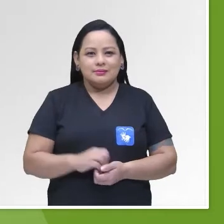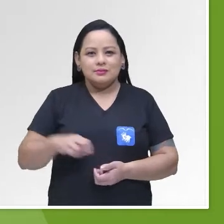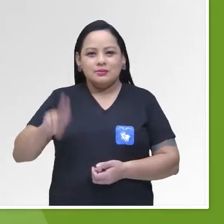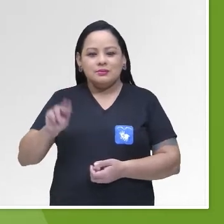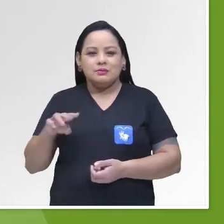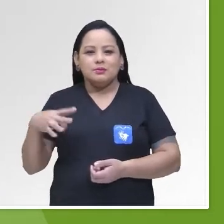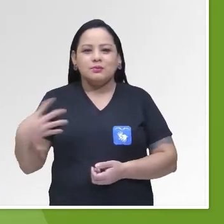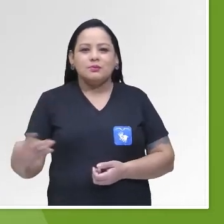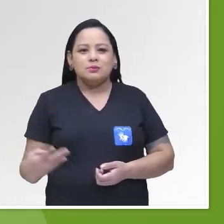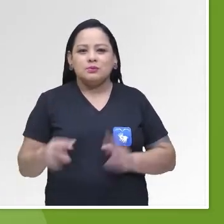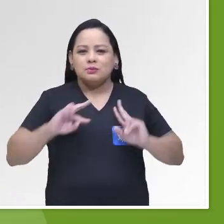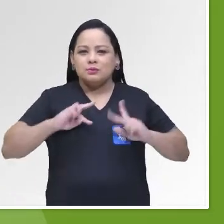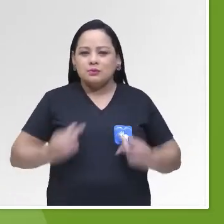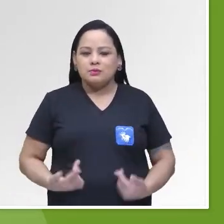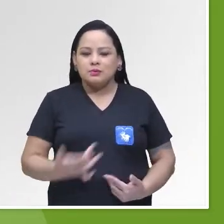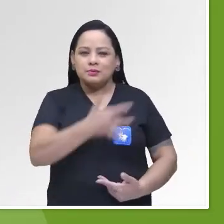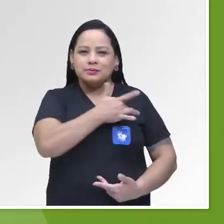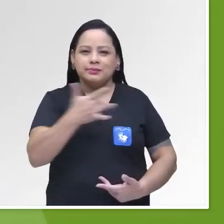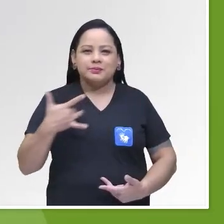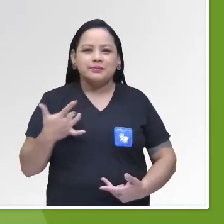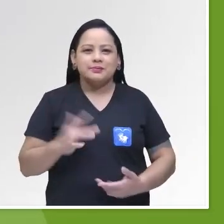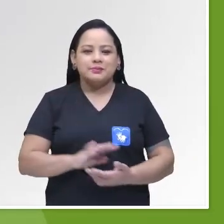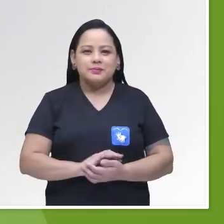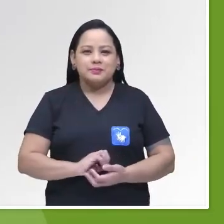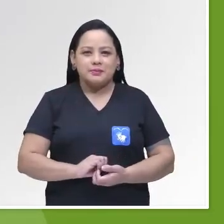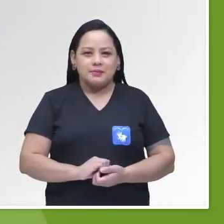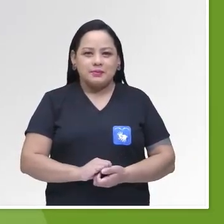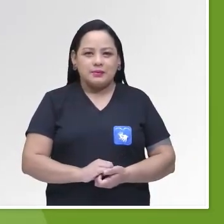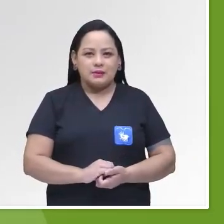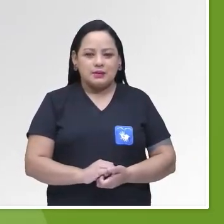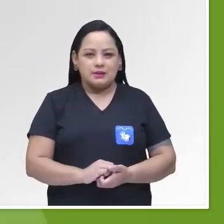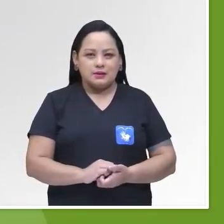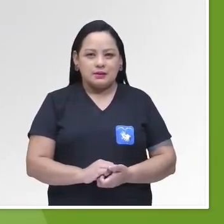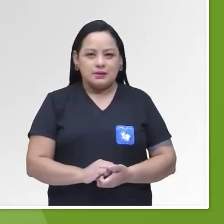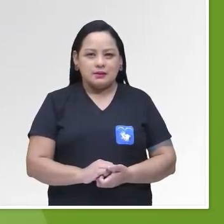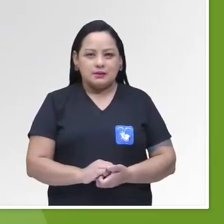Unidade 4. Ser humano e saúde.